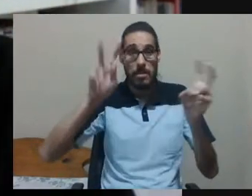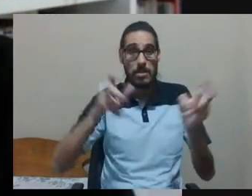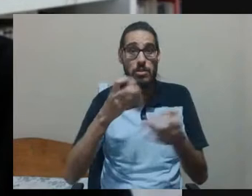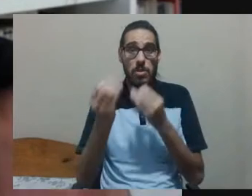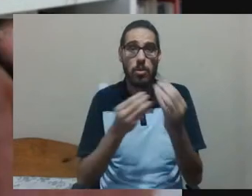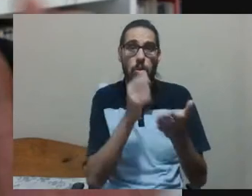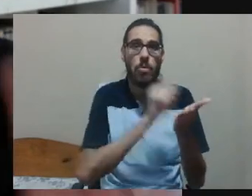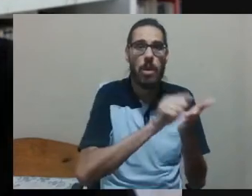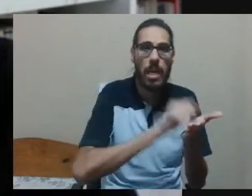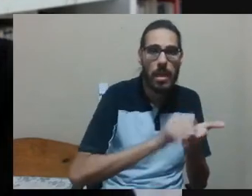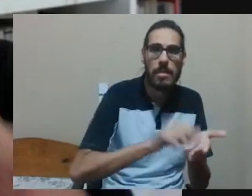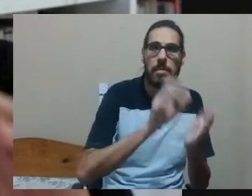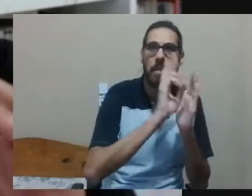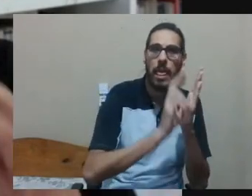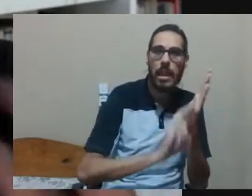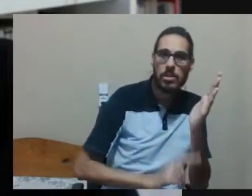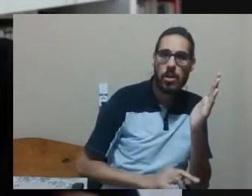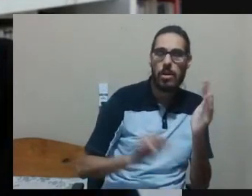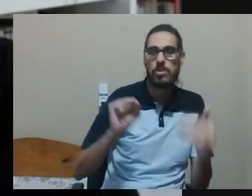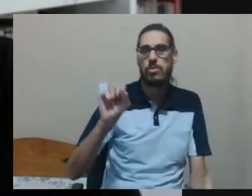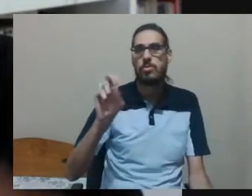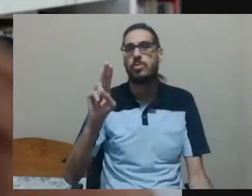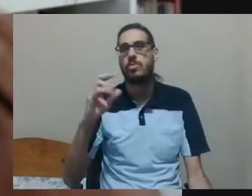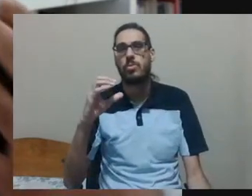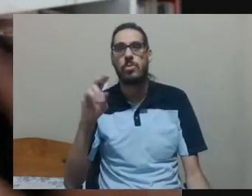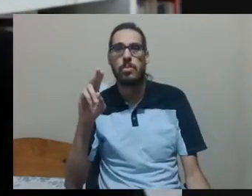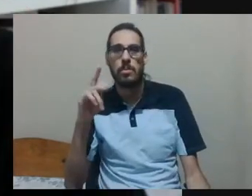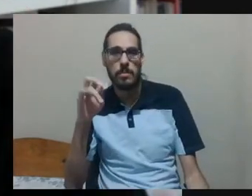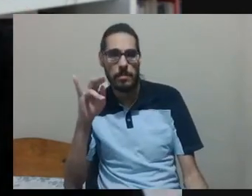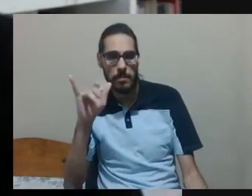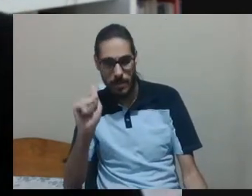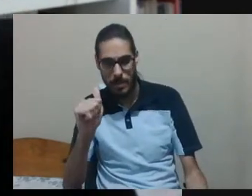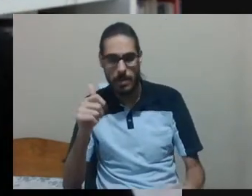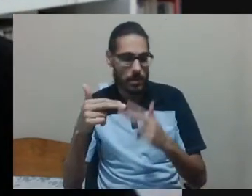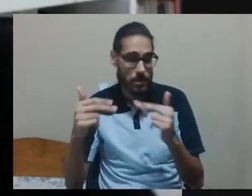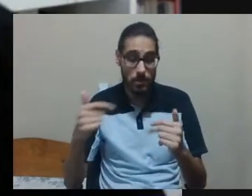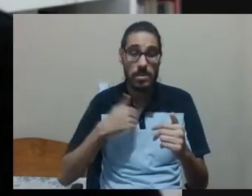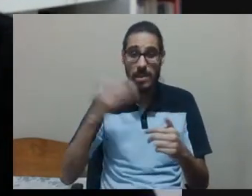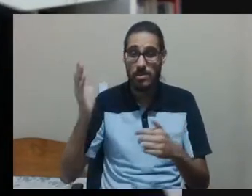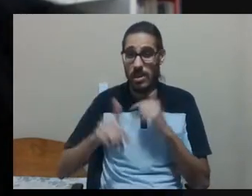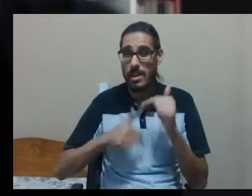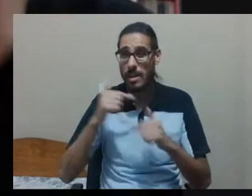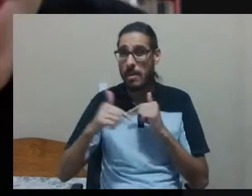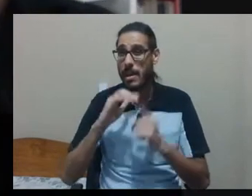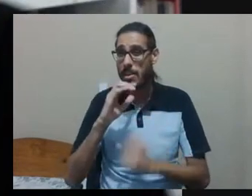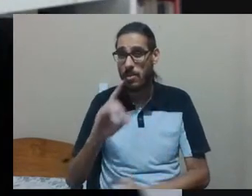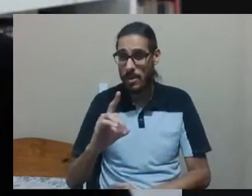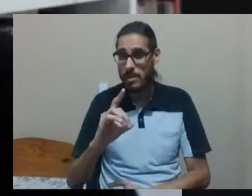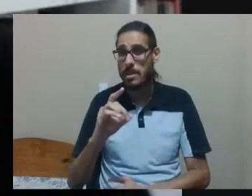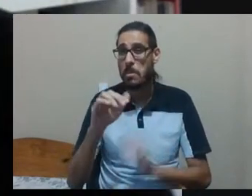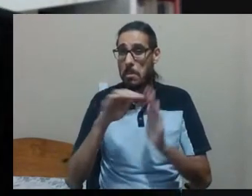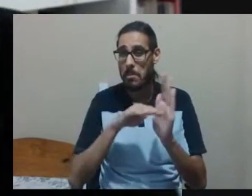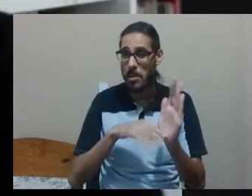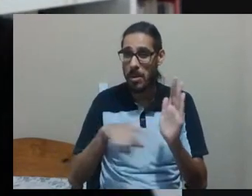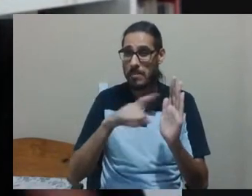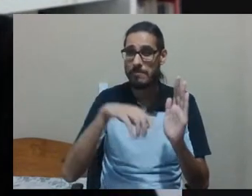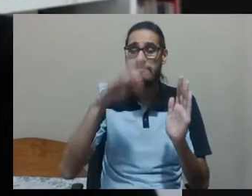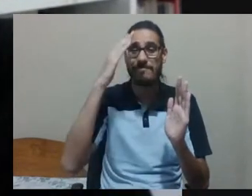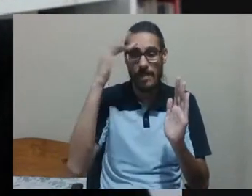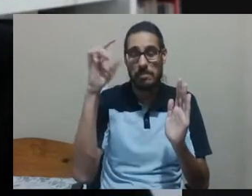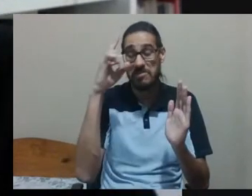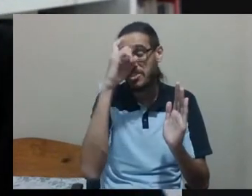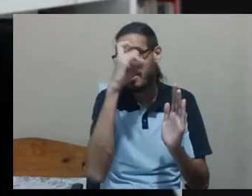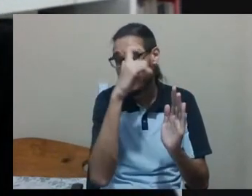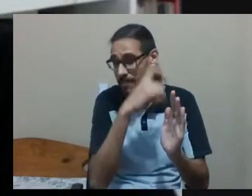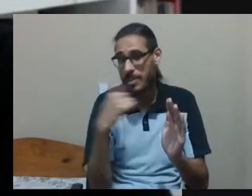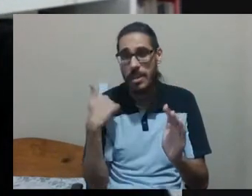preenchimento de relatórios, a sucupira e tudo mais. Quem já trabalhou em coordenação de programa sabe o quão difícil é a padronização